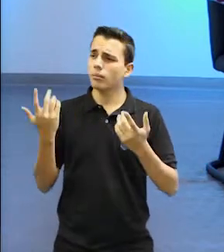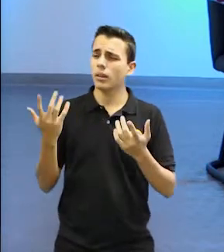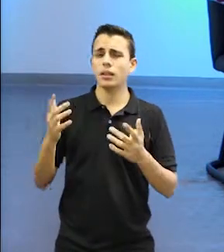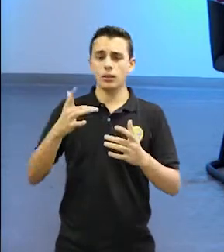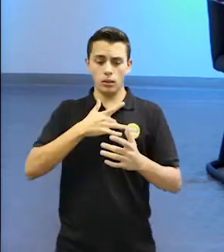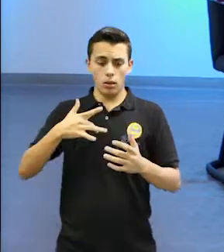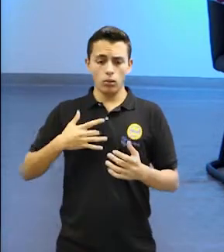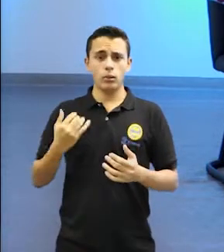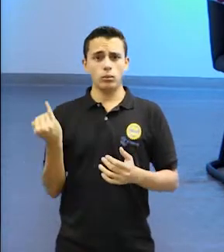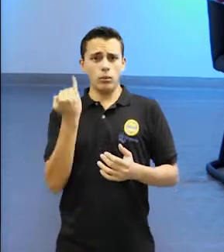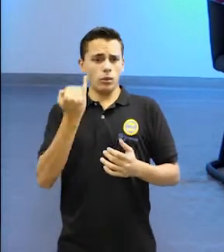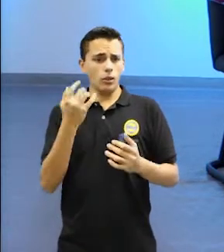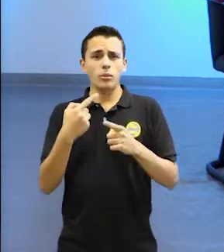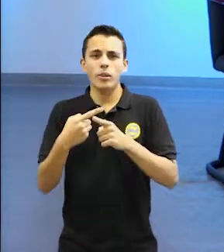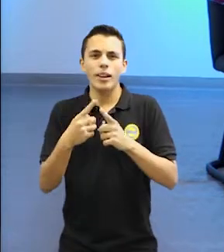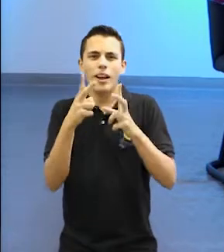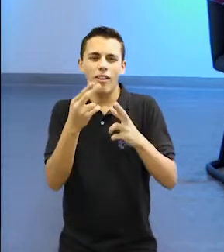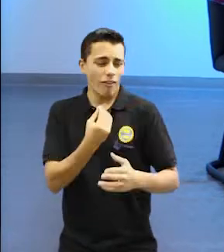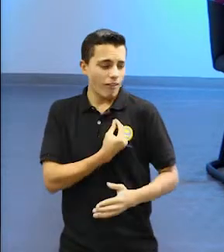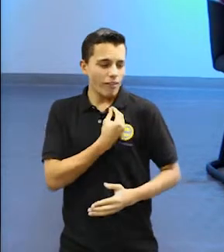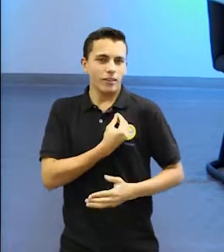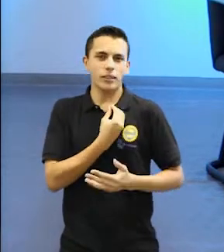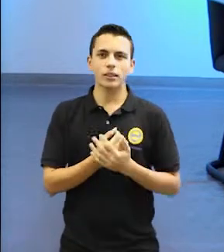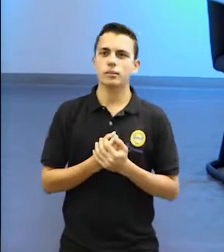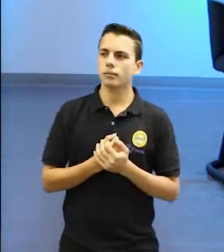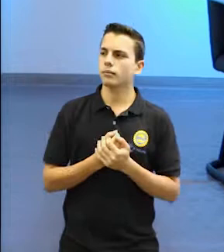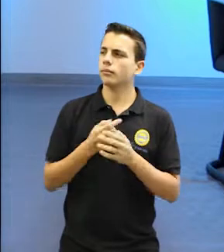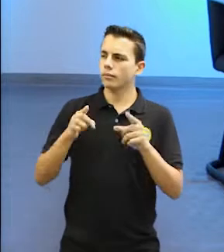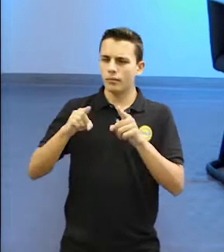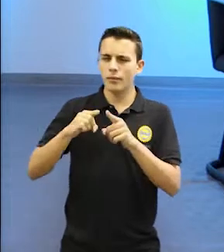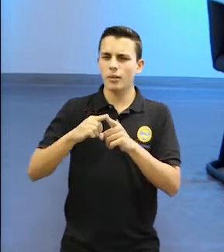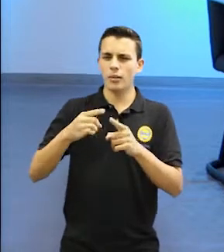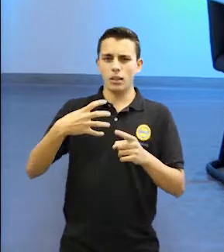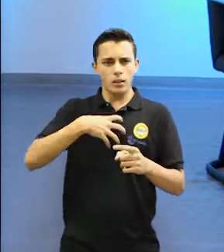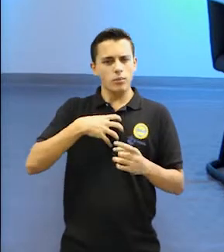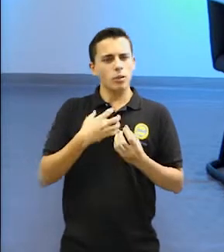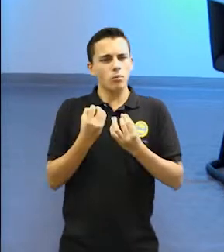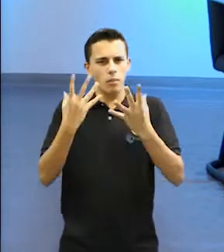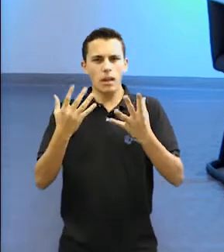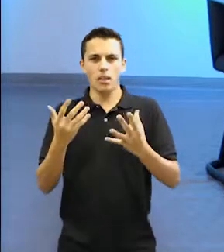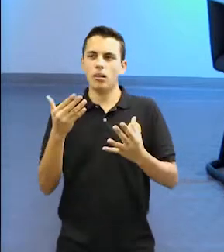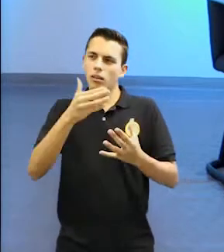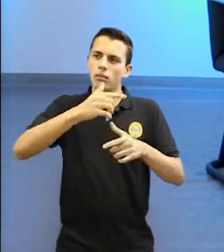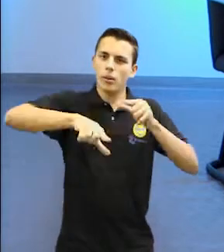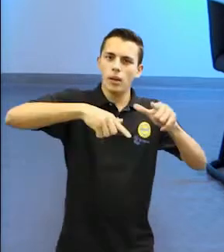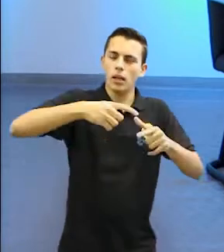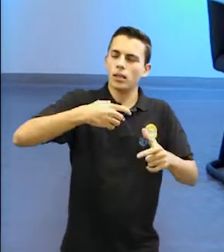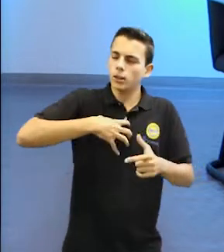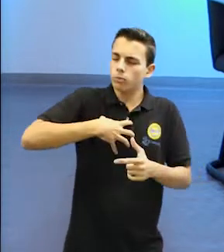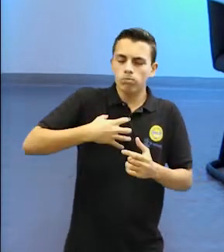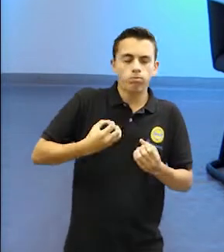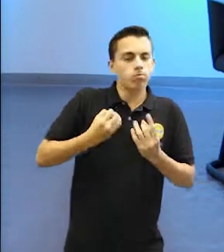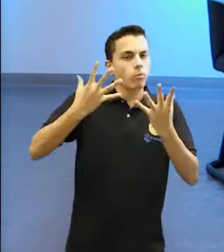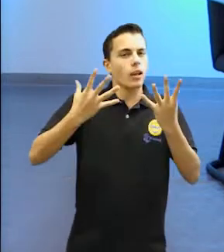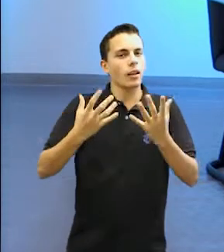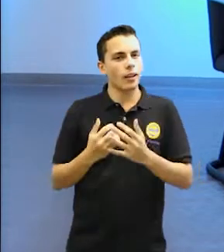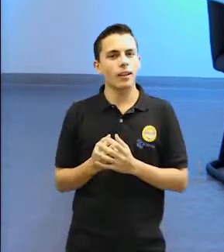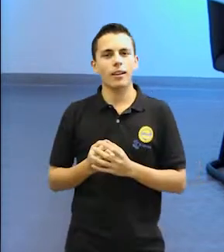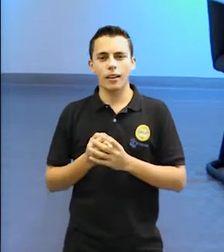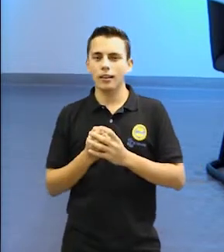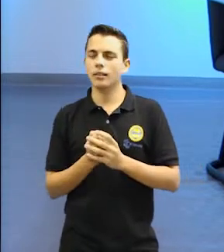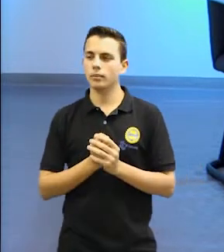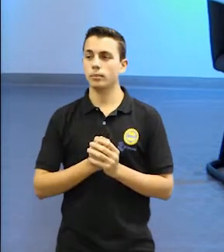E ficar bem. A gente vem trabalhar e tá bem com tudo, né? E aí eu vi que você tem uma série de coisas, você tem